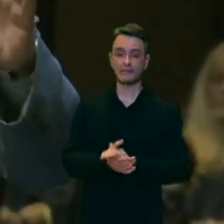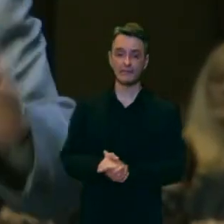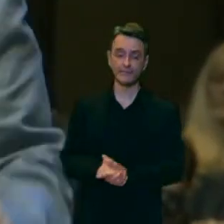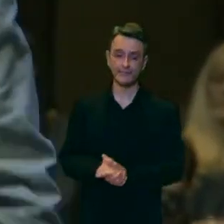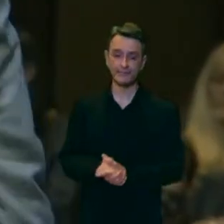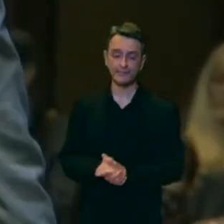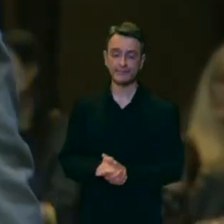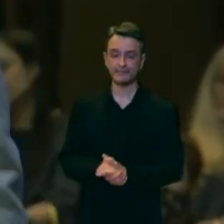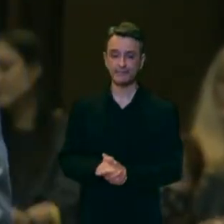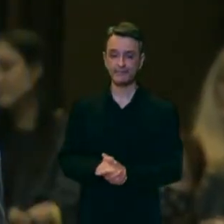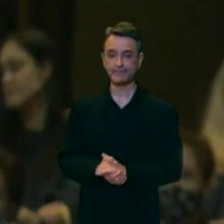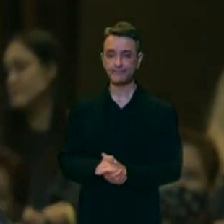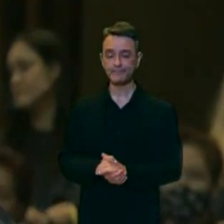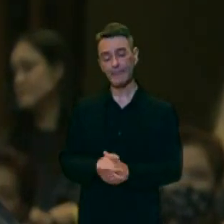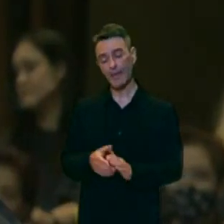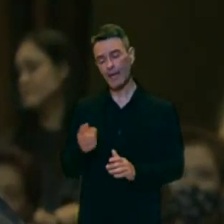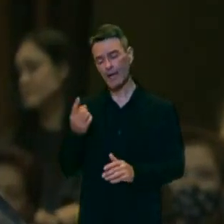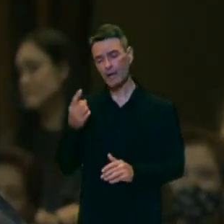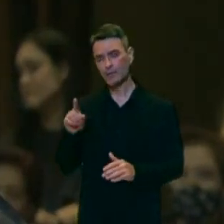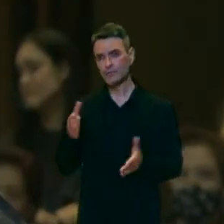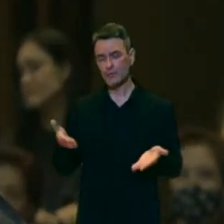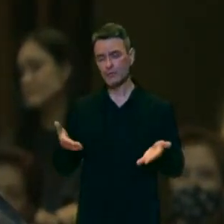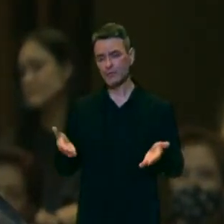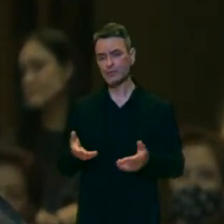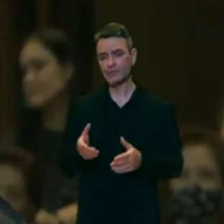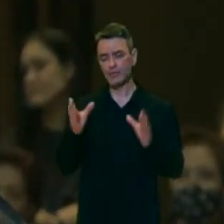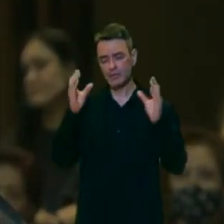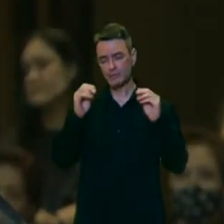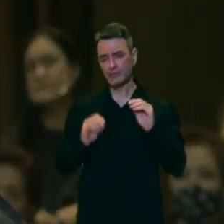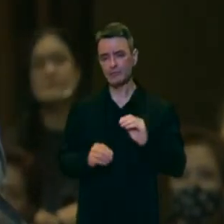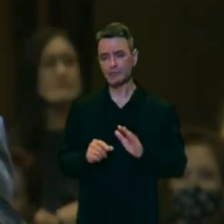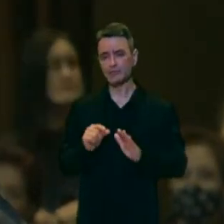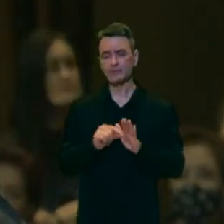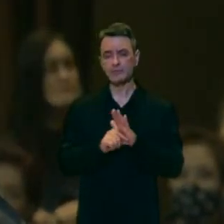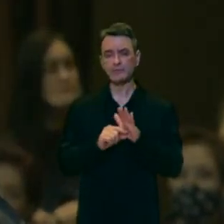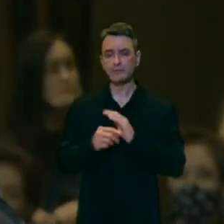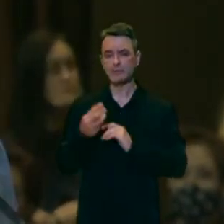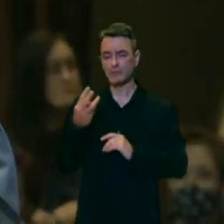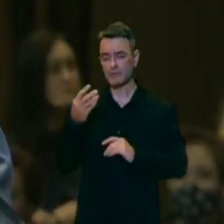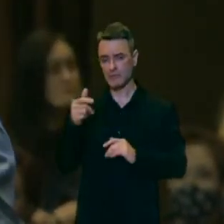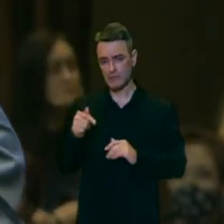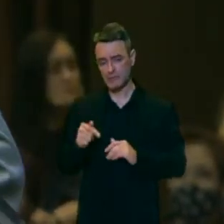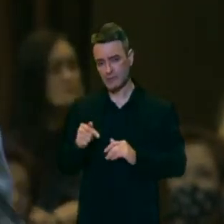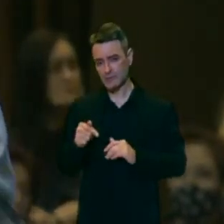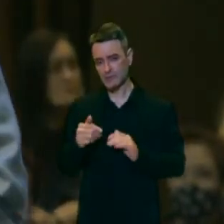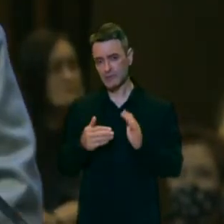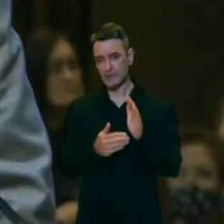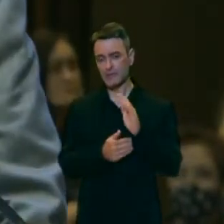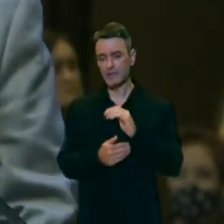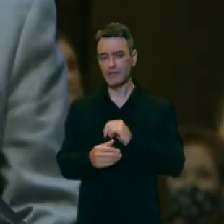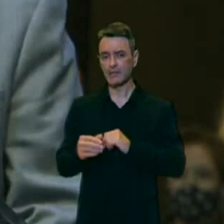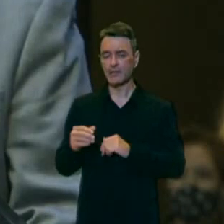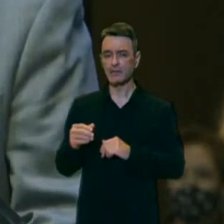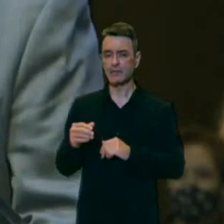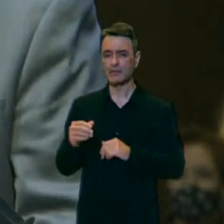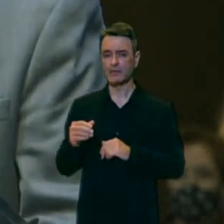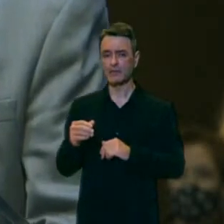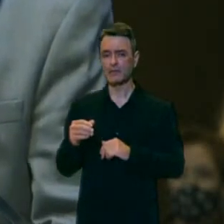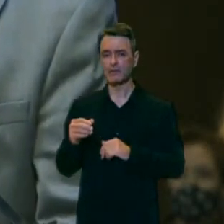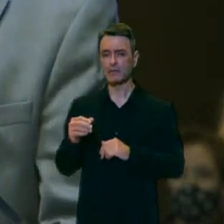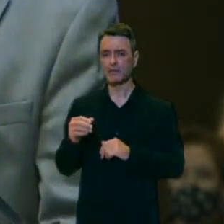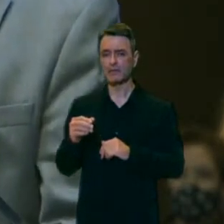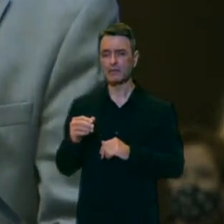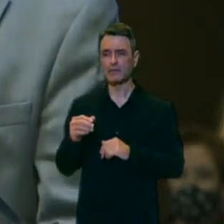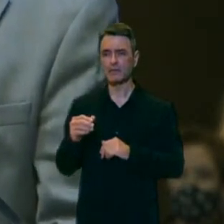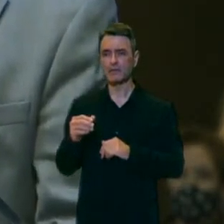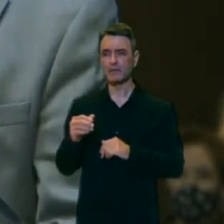A última coisa que eu quero falar com você nessa noite vai aparecer nos versículos 37, verso 19 e